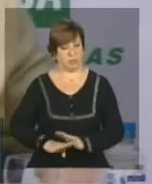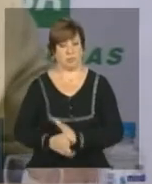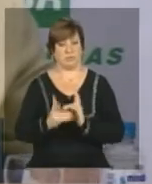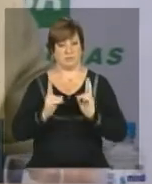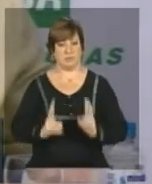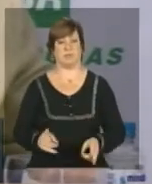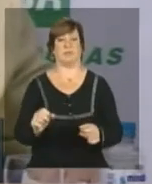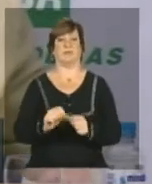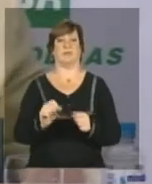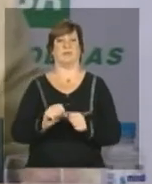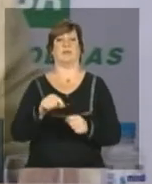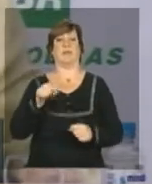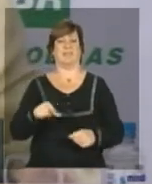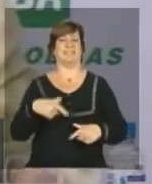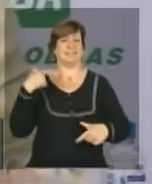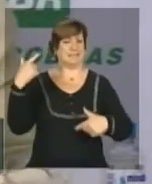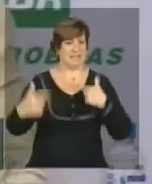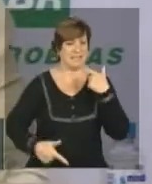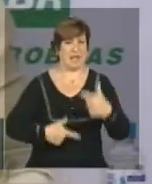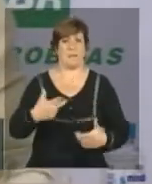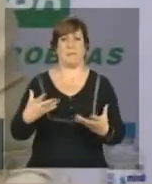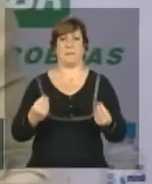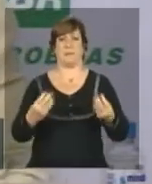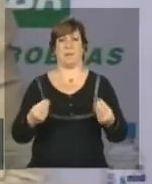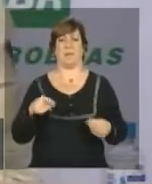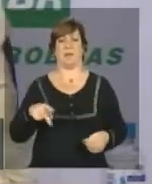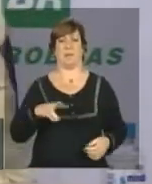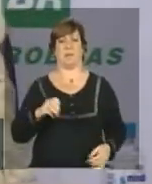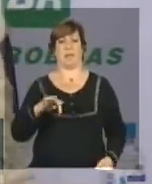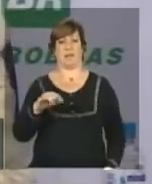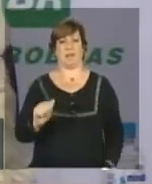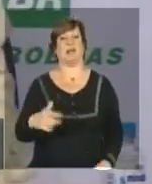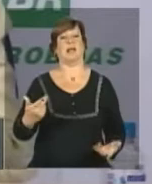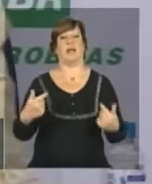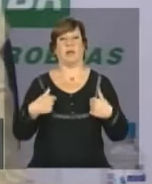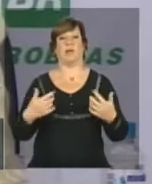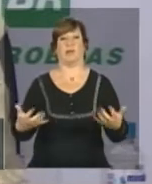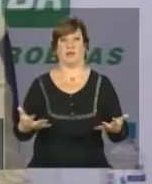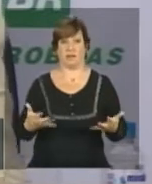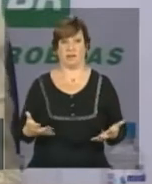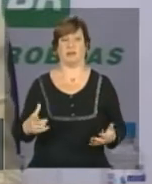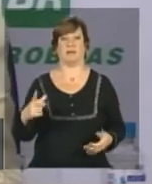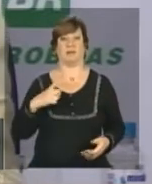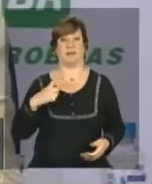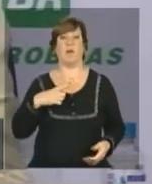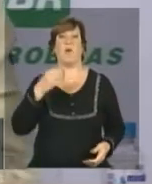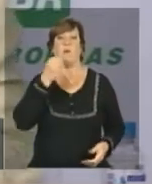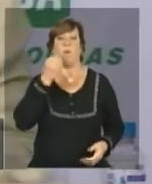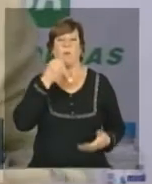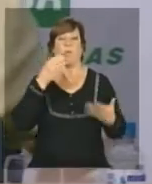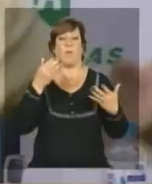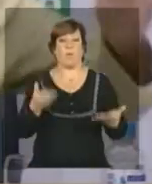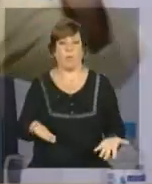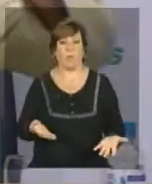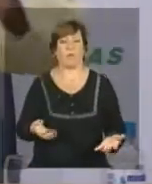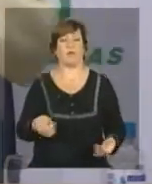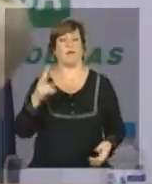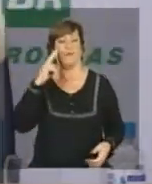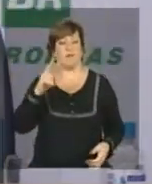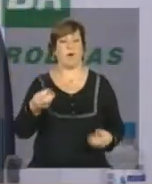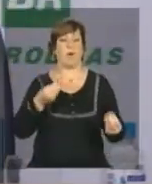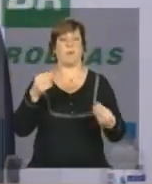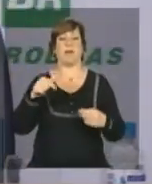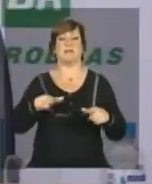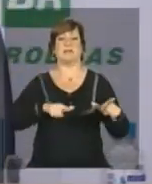sempre fizemos um trabalho exaustivo dessa meta. E eu quero ter a oportunidade de rever